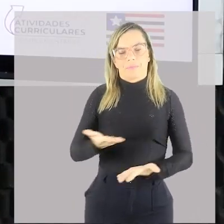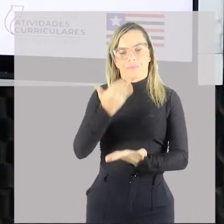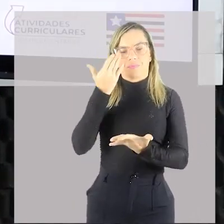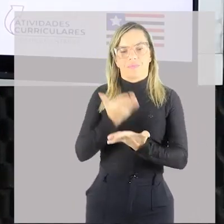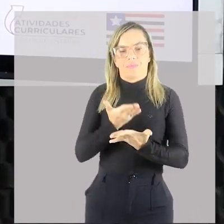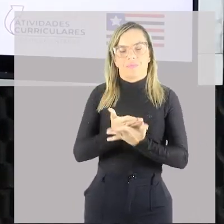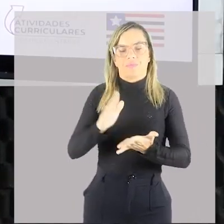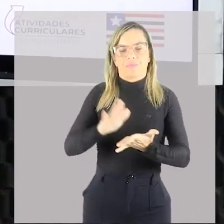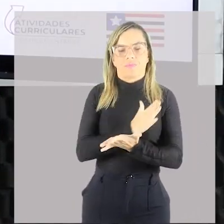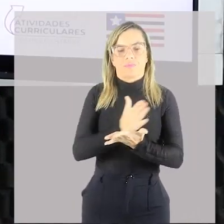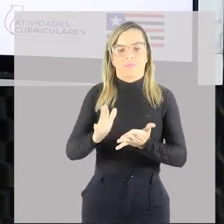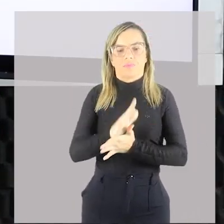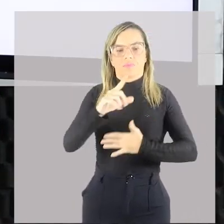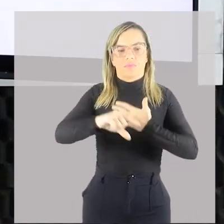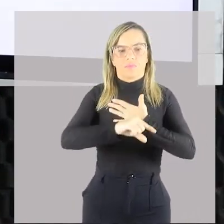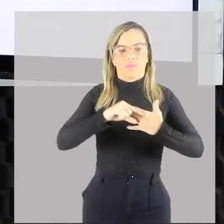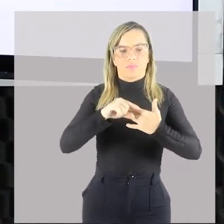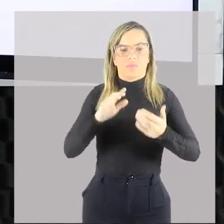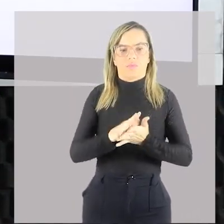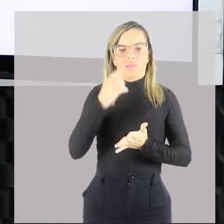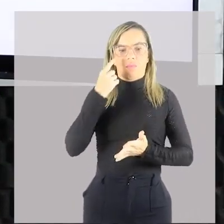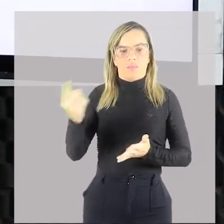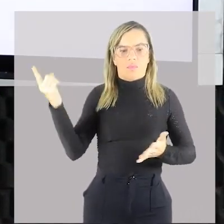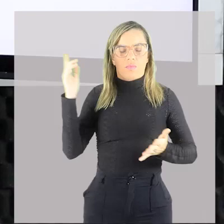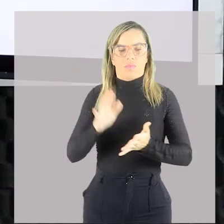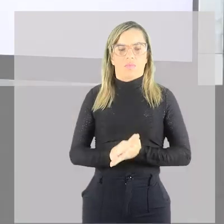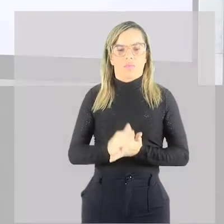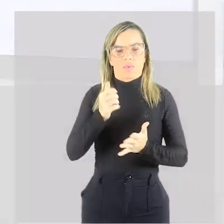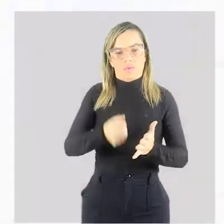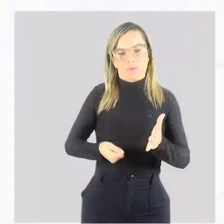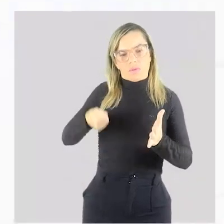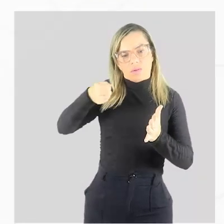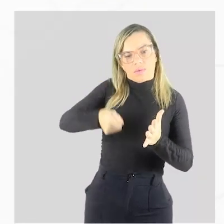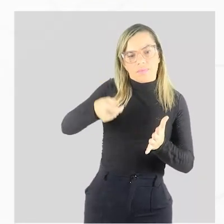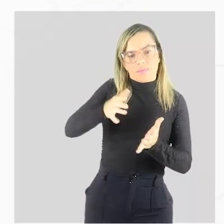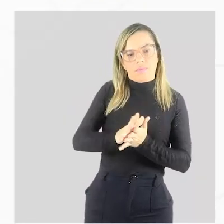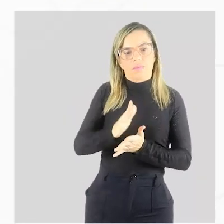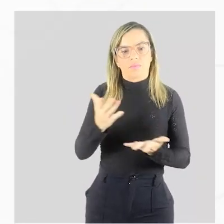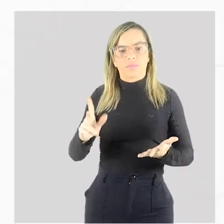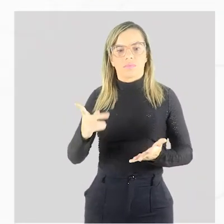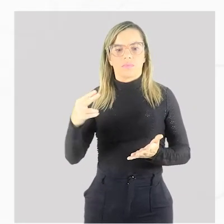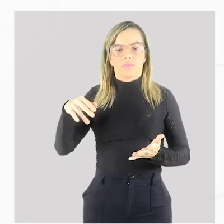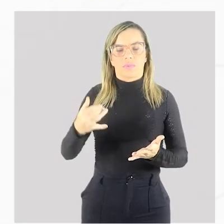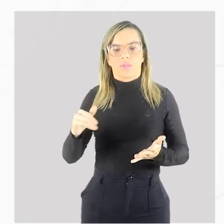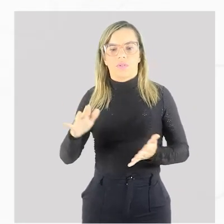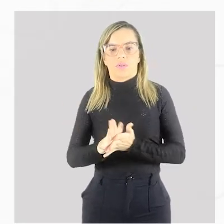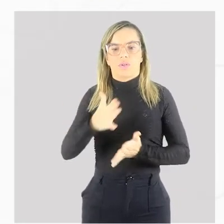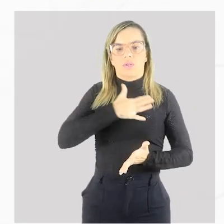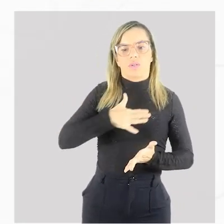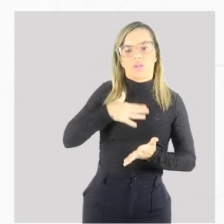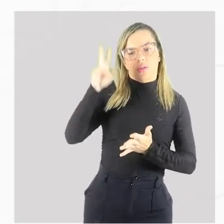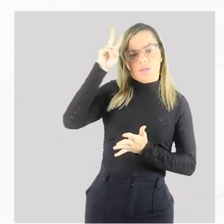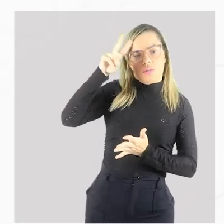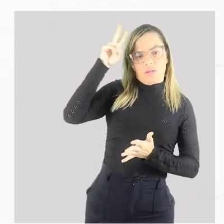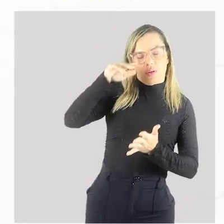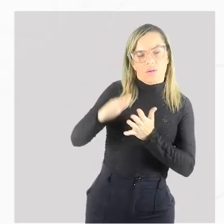algumas coisas sobre o nosso autor. As autoridades de Hanoi gostam de lembrar que o gigante